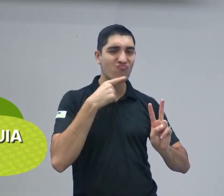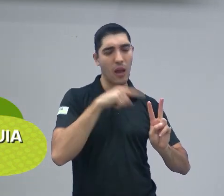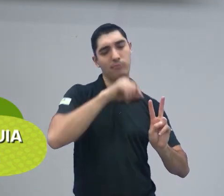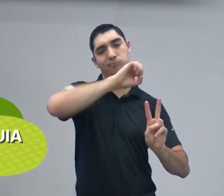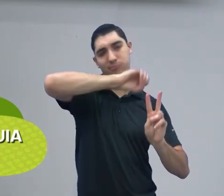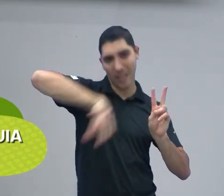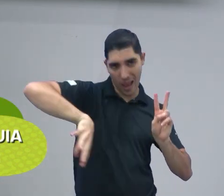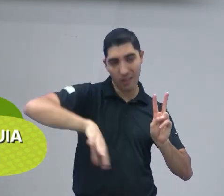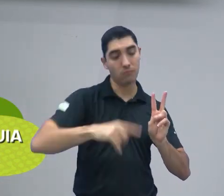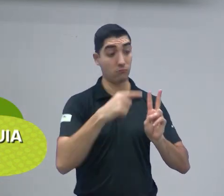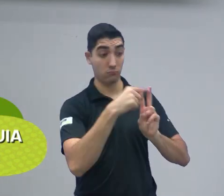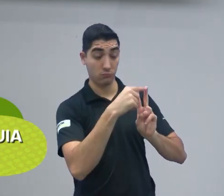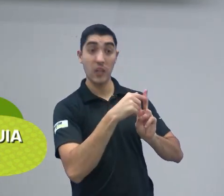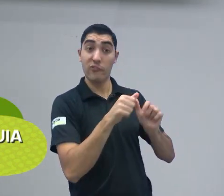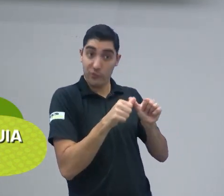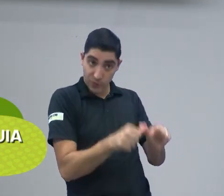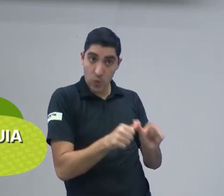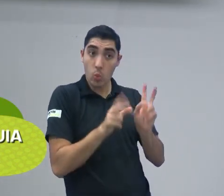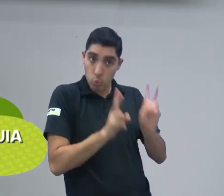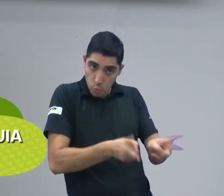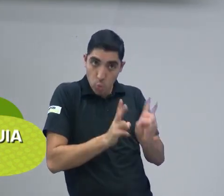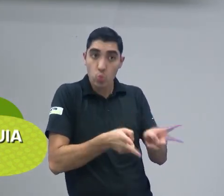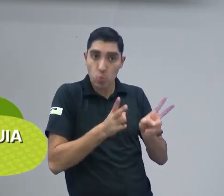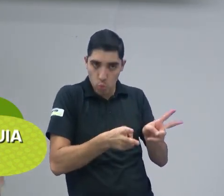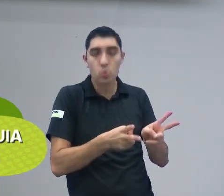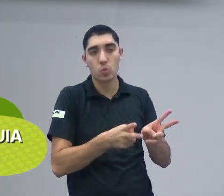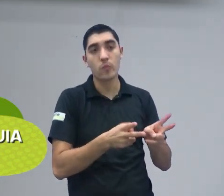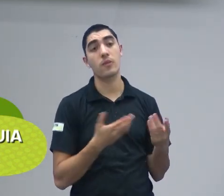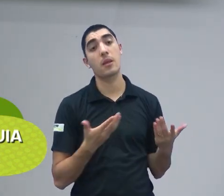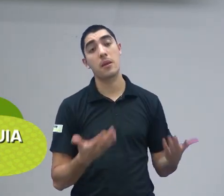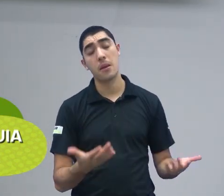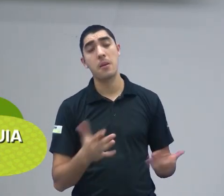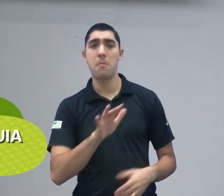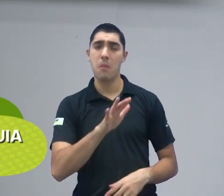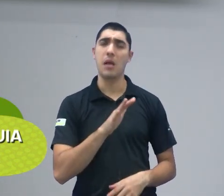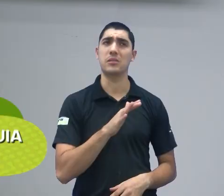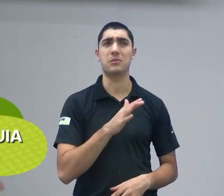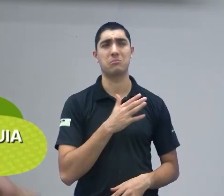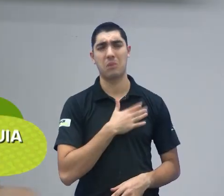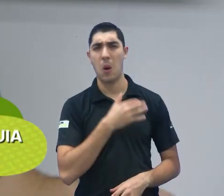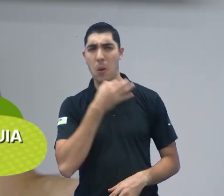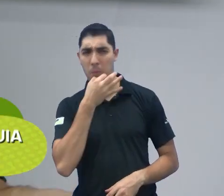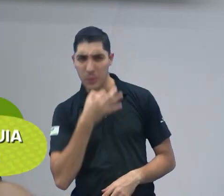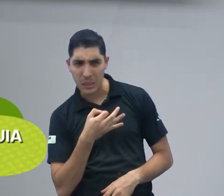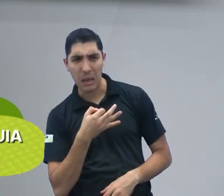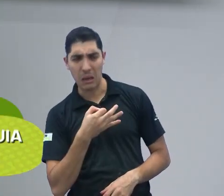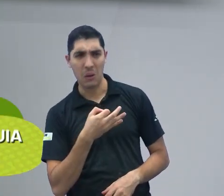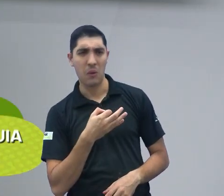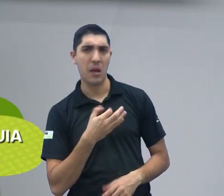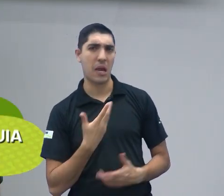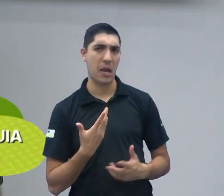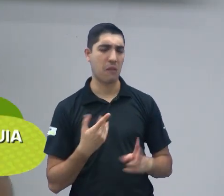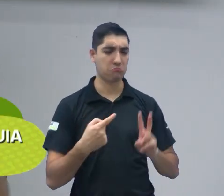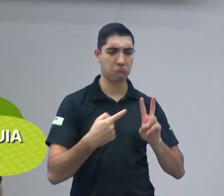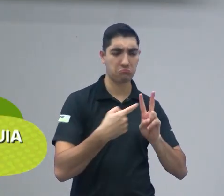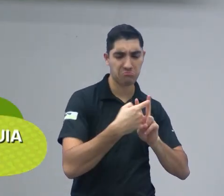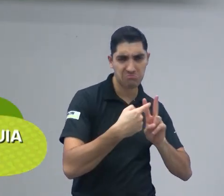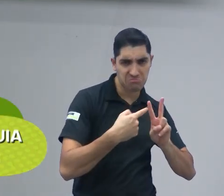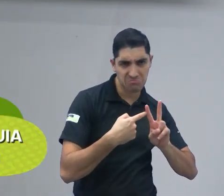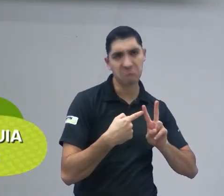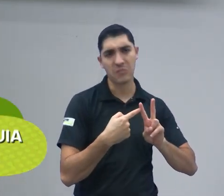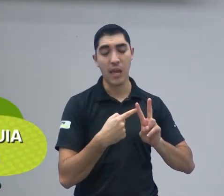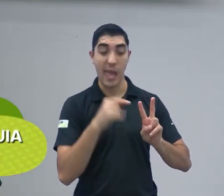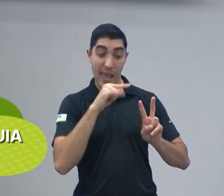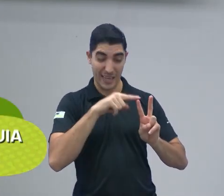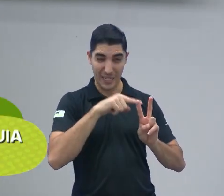outro time para a Copa Paulista, montou outro time agora para a Série A2. Não acho que o Moacir Júnior tenha brigas, tenha saído brigado, mas